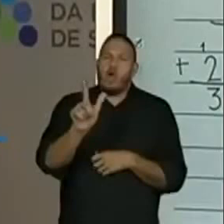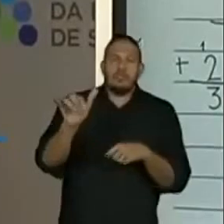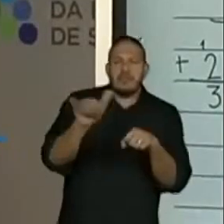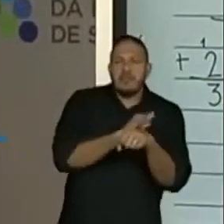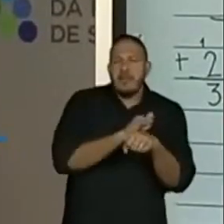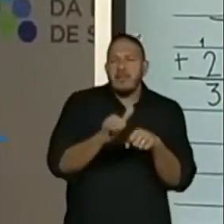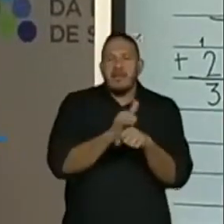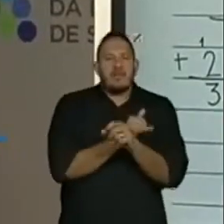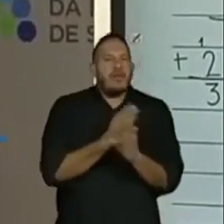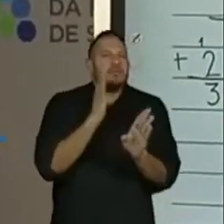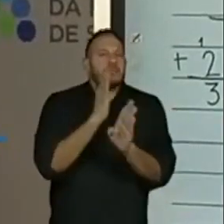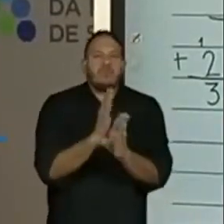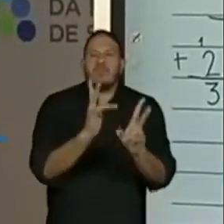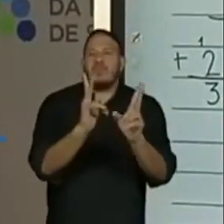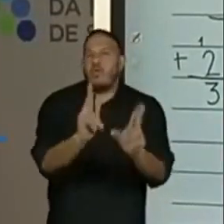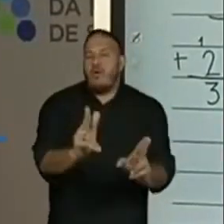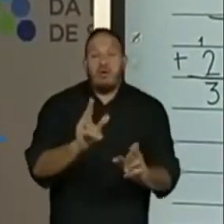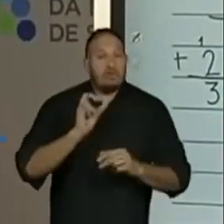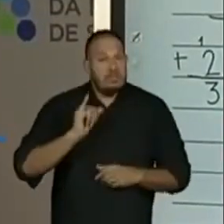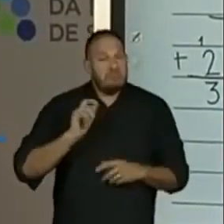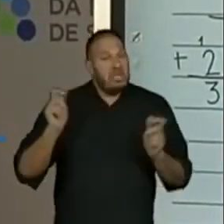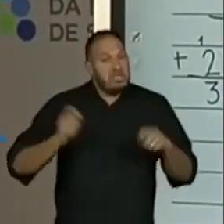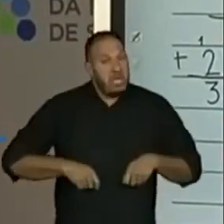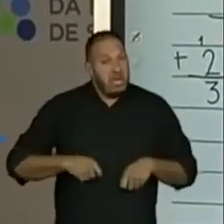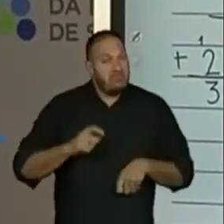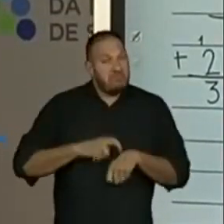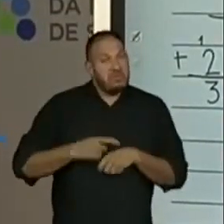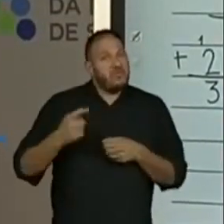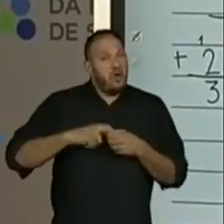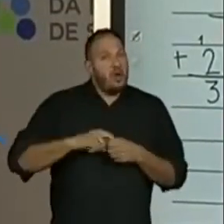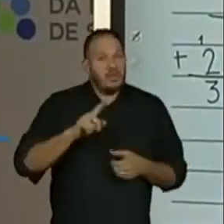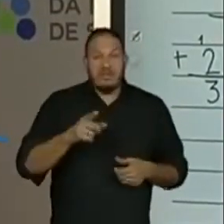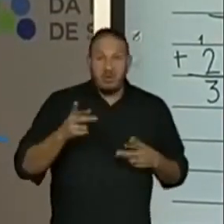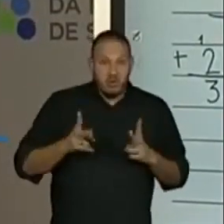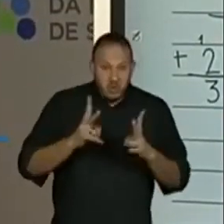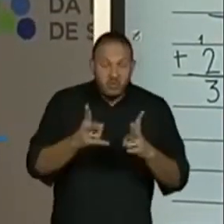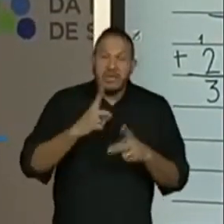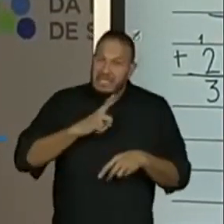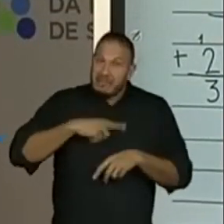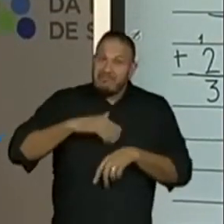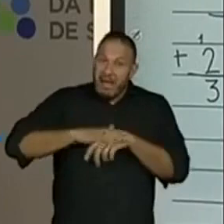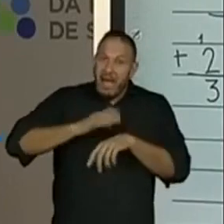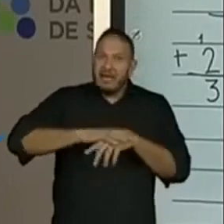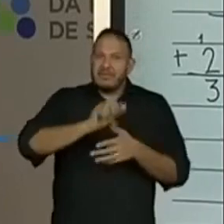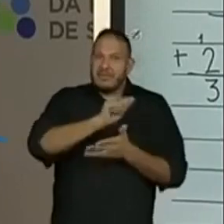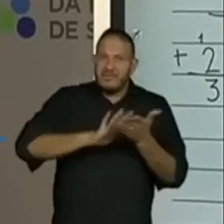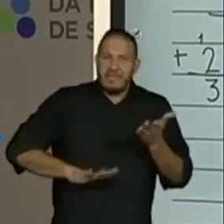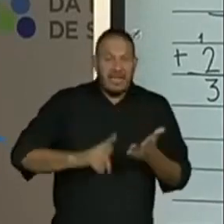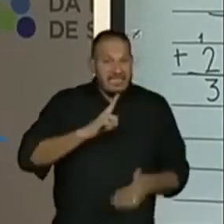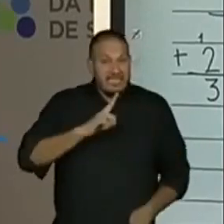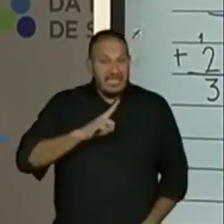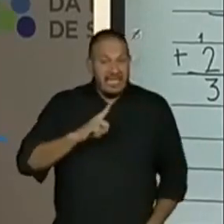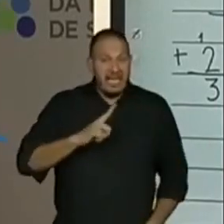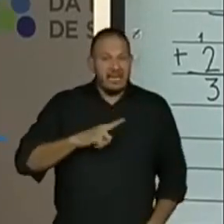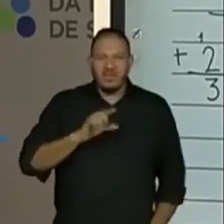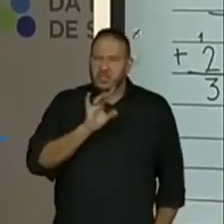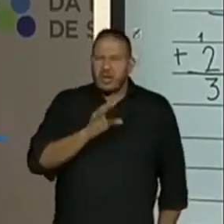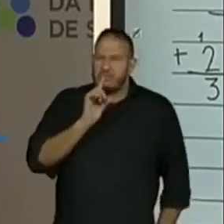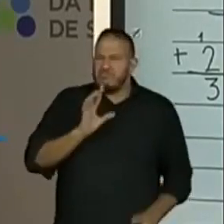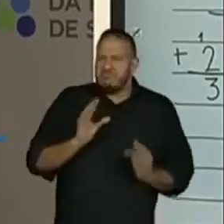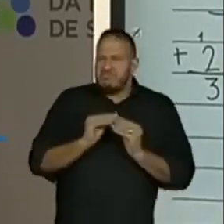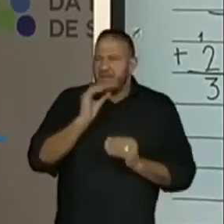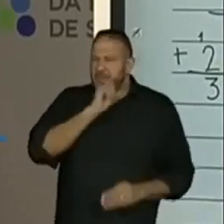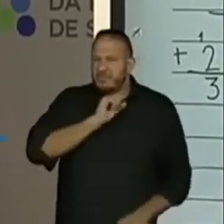encontrar esse mesmo resultado. Se der tempo, a gente volta, mas eu quero seguir porque temos mais atividade. Então, vamos fazer apenas dessa